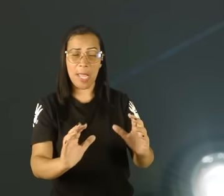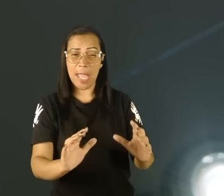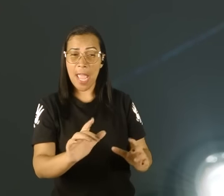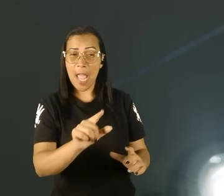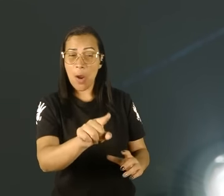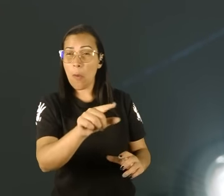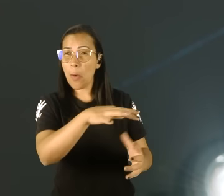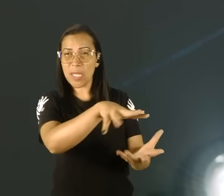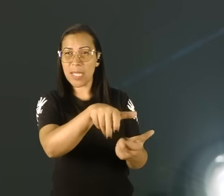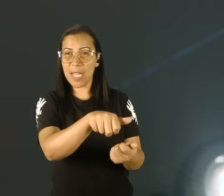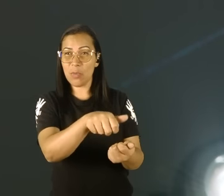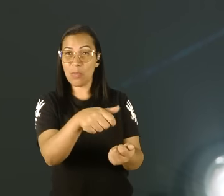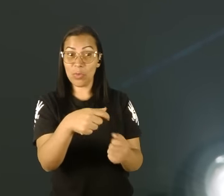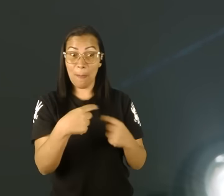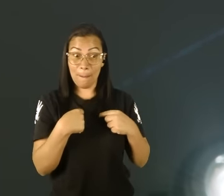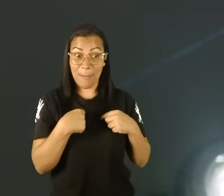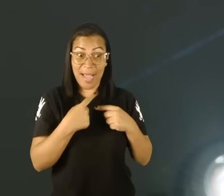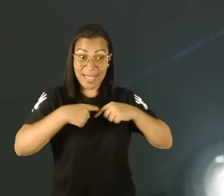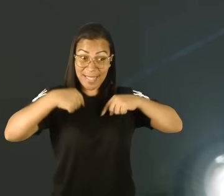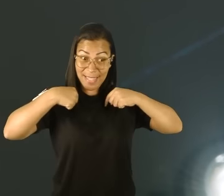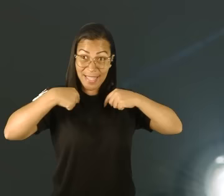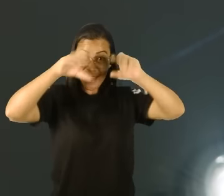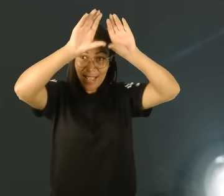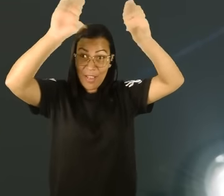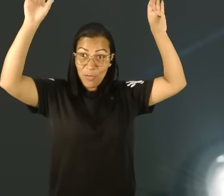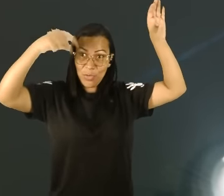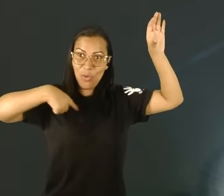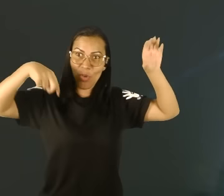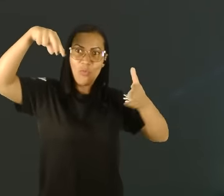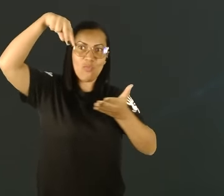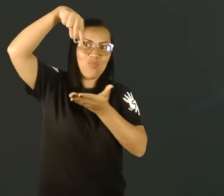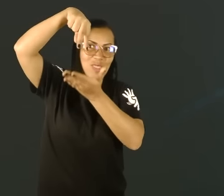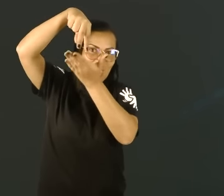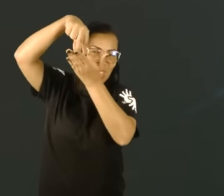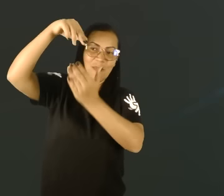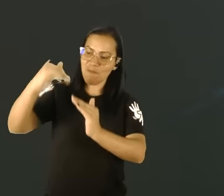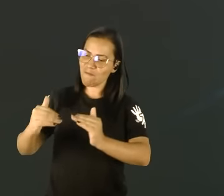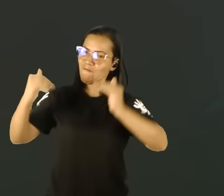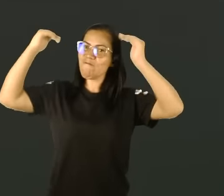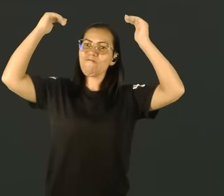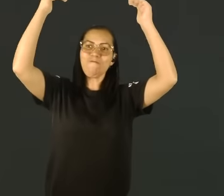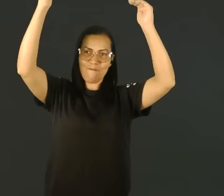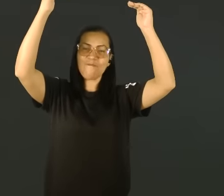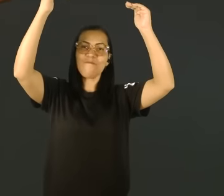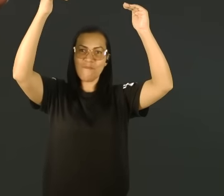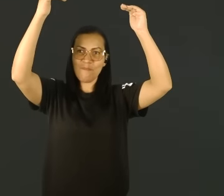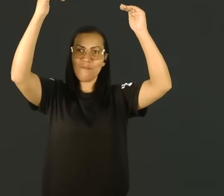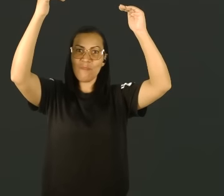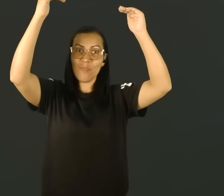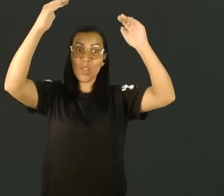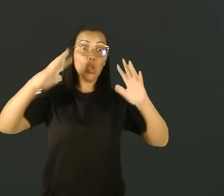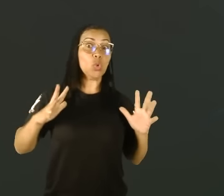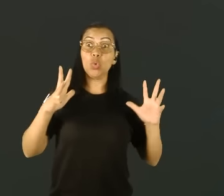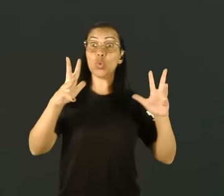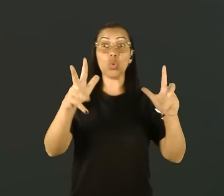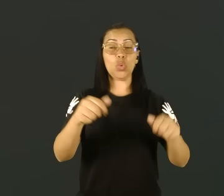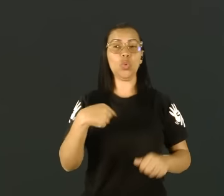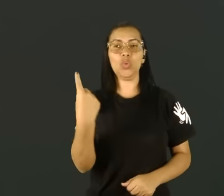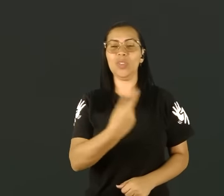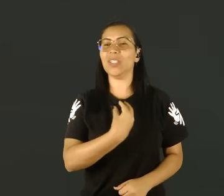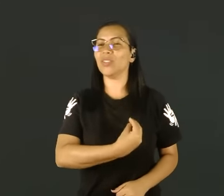eu vou te mostrar coisas impossíveis. Deus no topo. Eu não vou ter um relacionamento que Deus não esteja no topo. Eu não vou